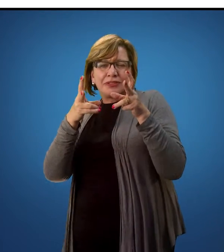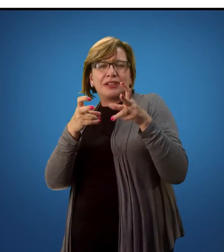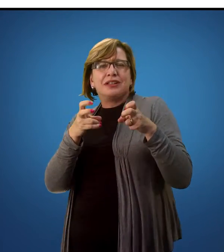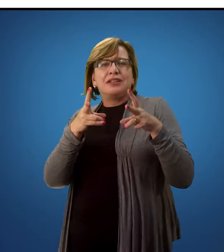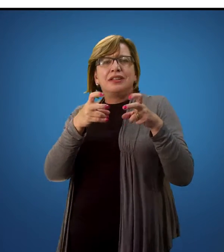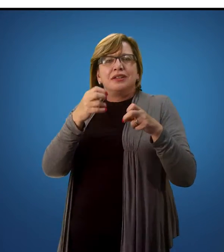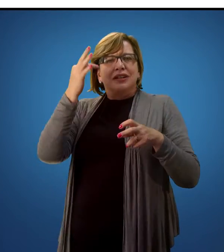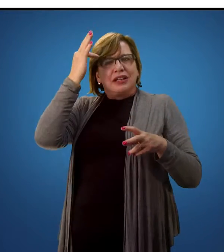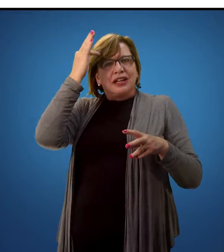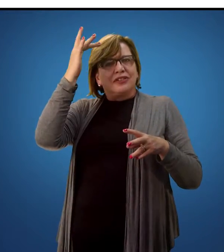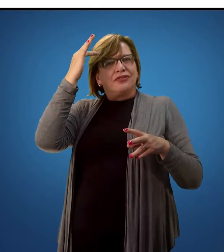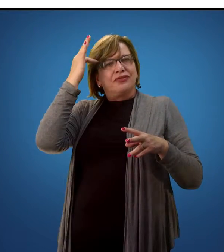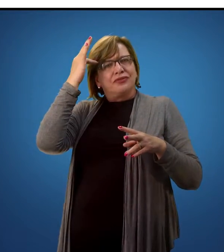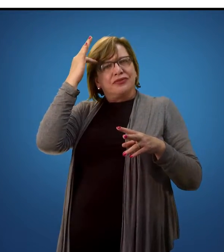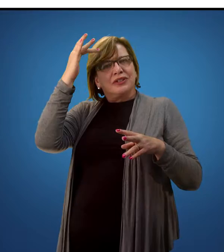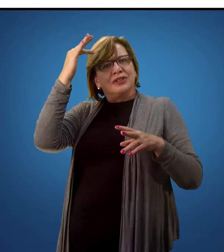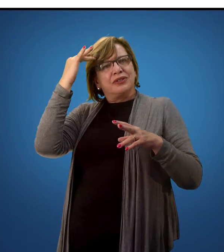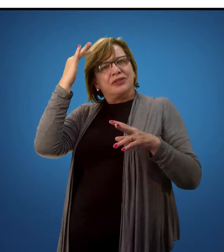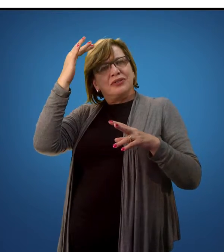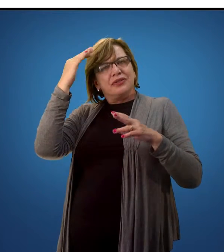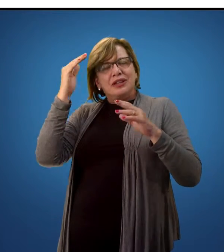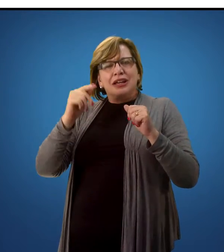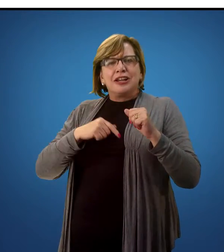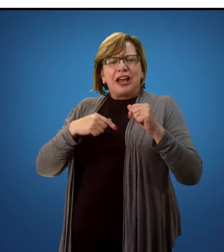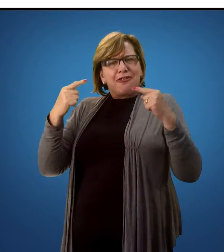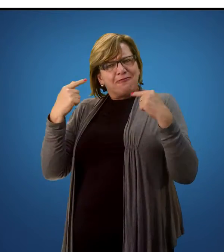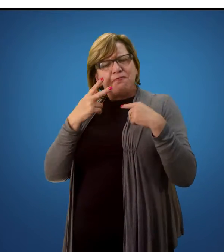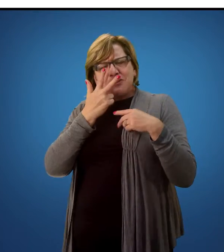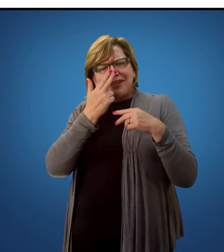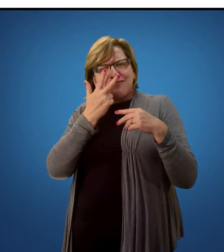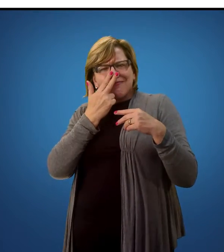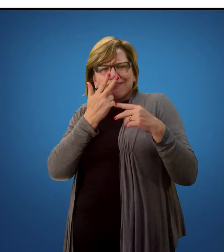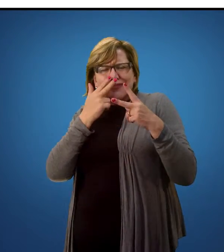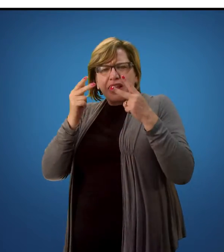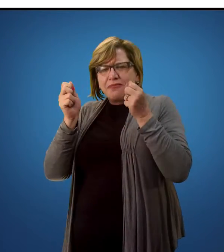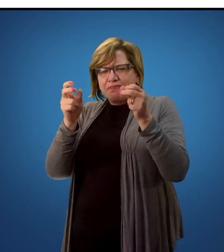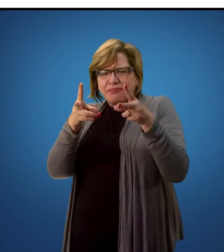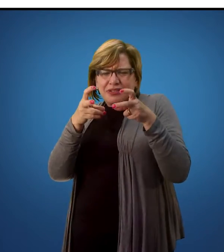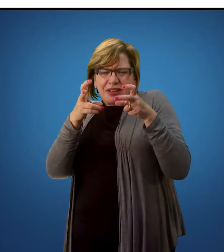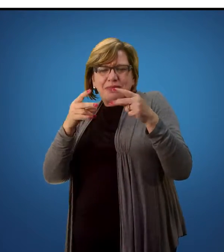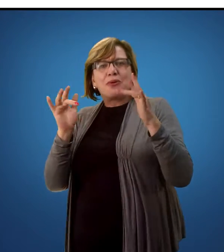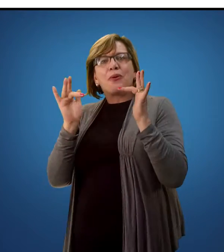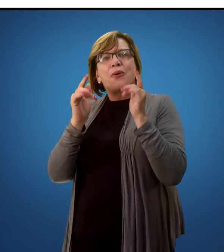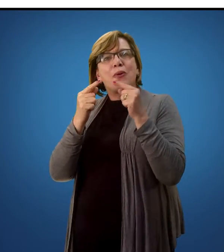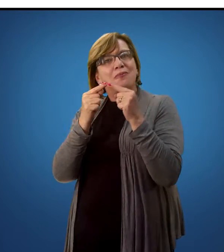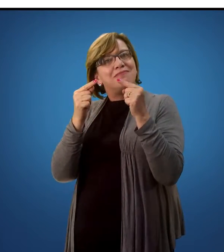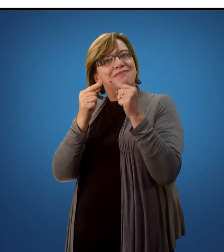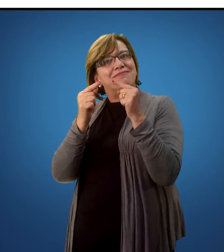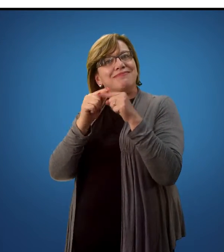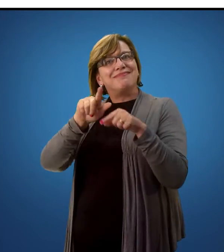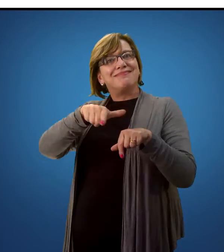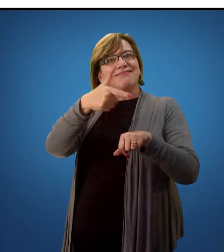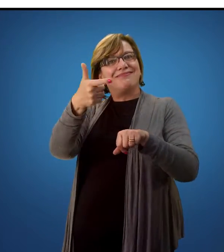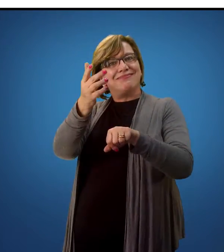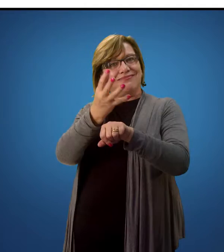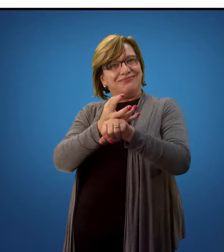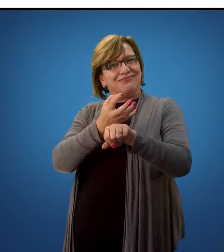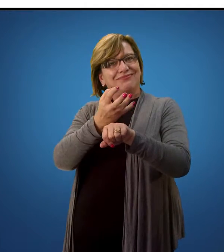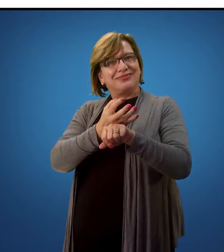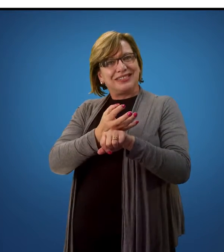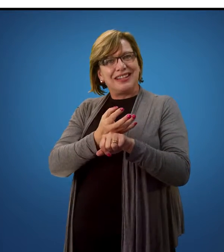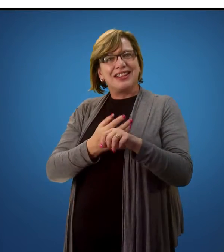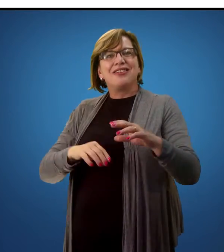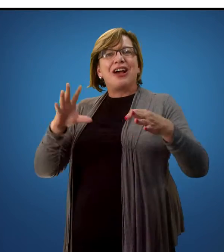né com um olhar de compatibilidade com relação ao que está sendo trabalhado em sala de aula então eu penso que essa